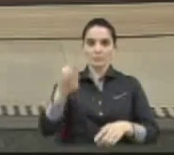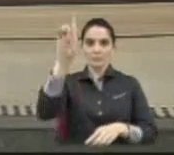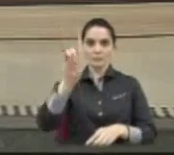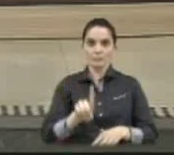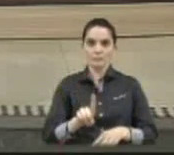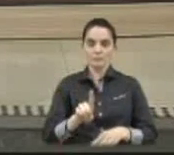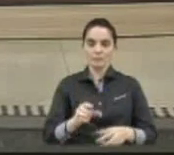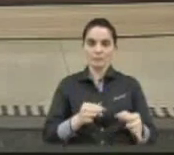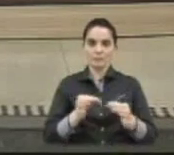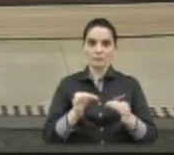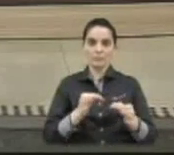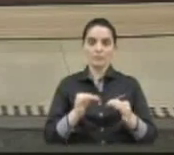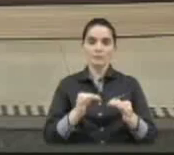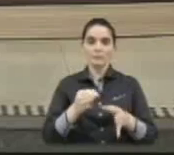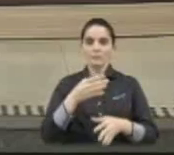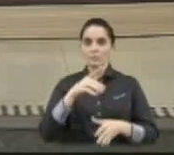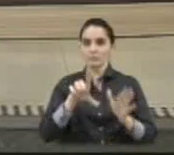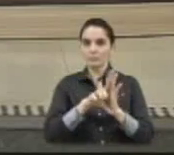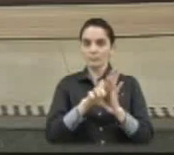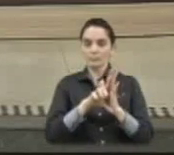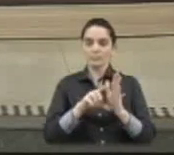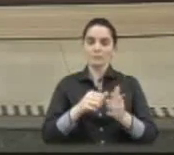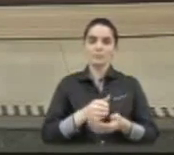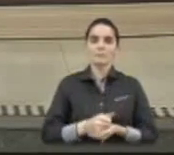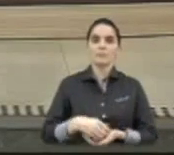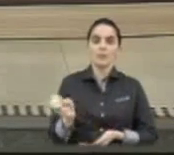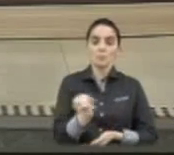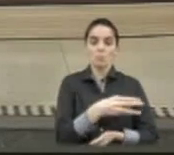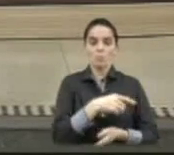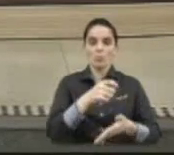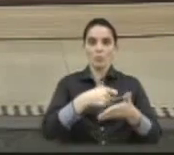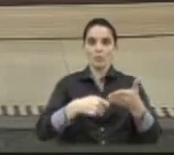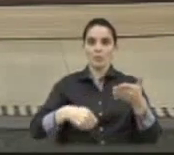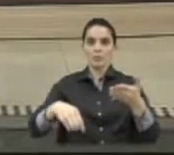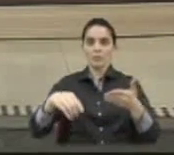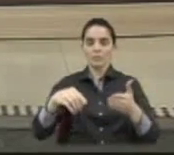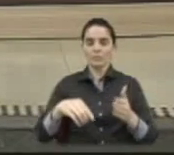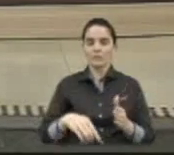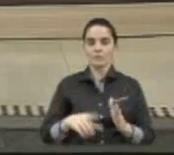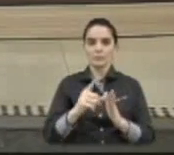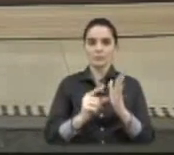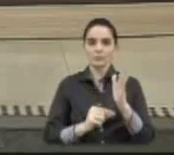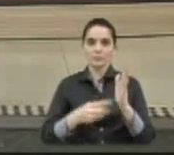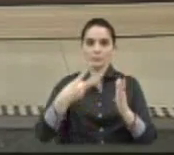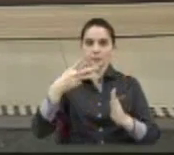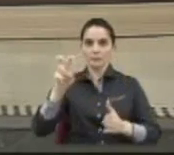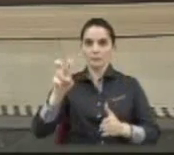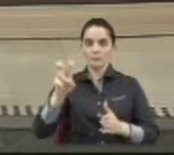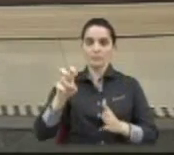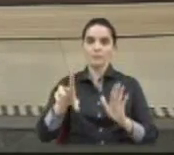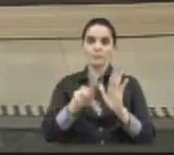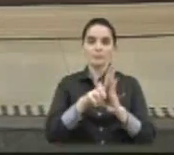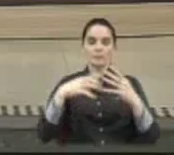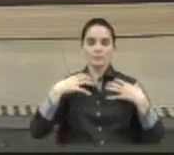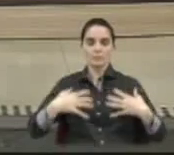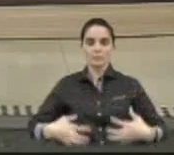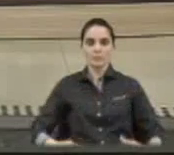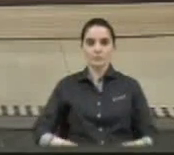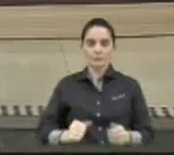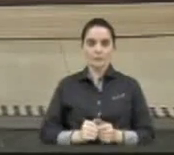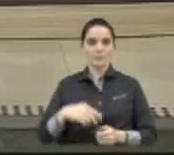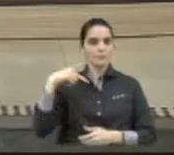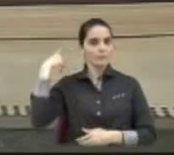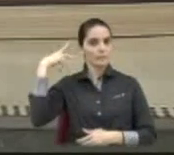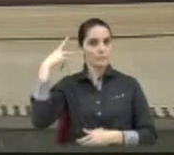proposta emenda à Lei Orgânica número 5/2015, da nova redação cap do artigo 37 da Lei Orgânica do Município. Excelentíssimos